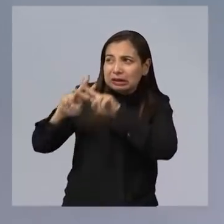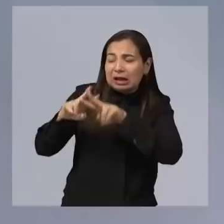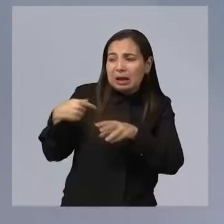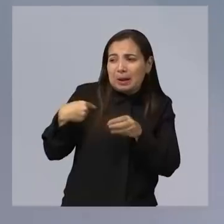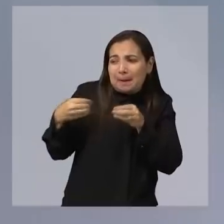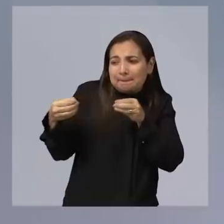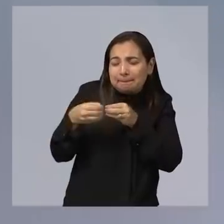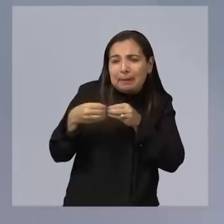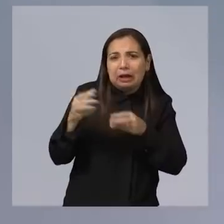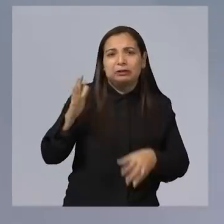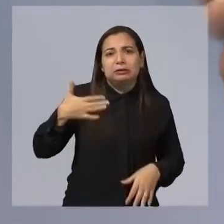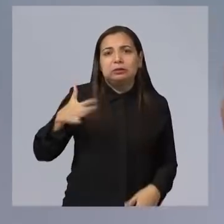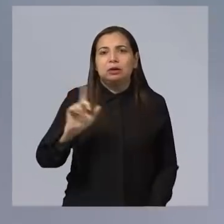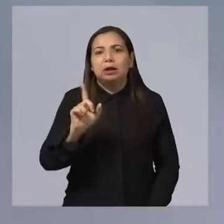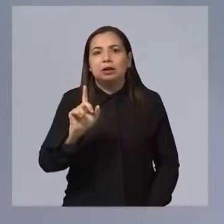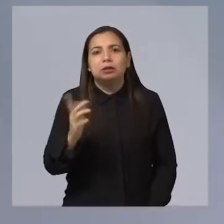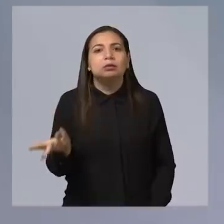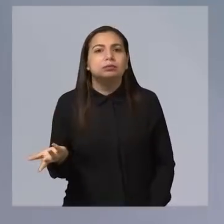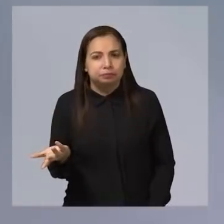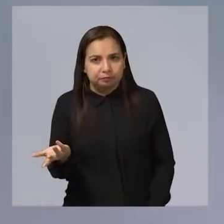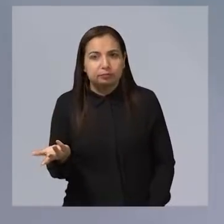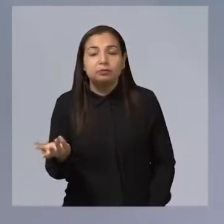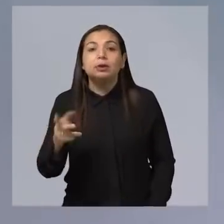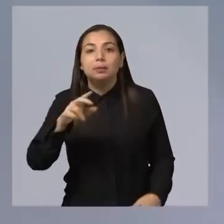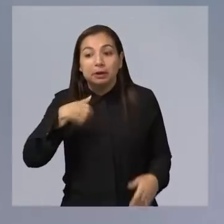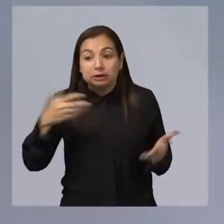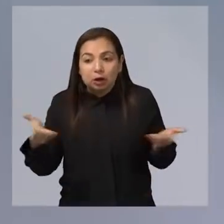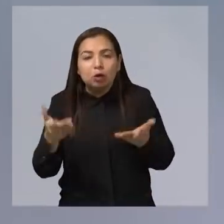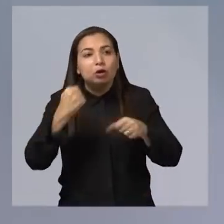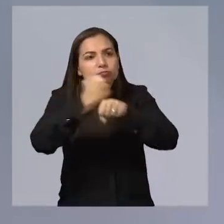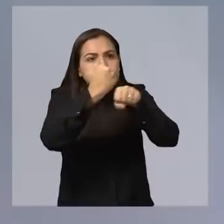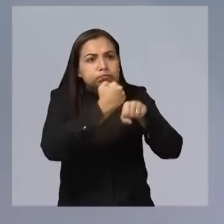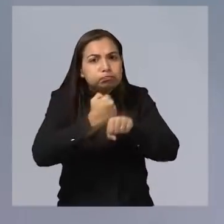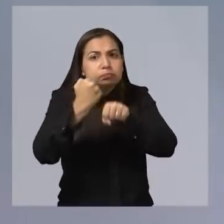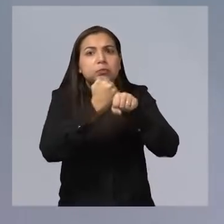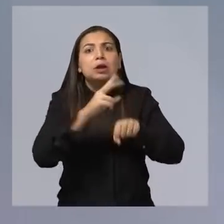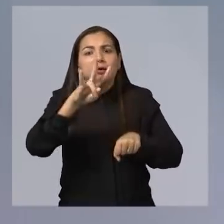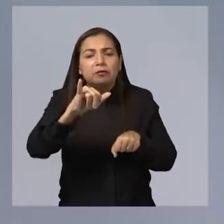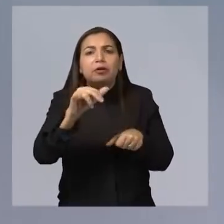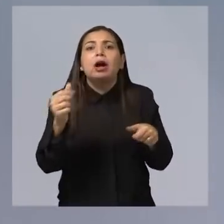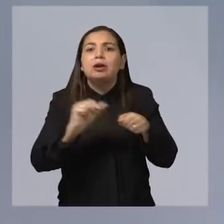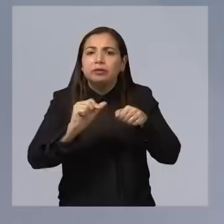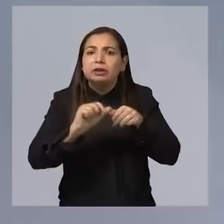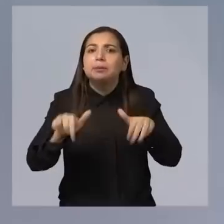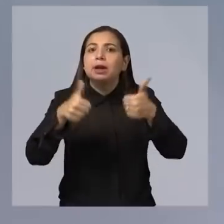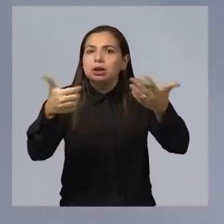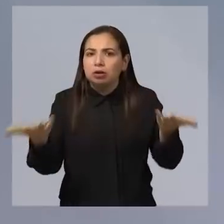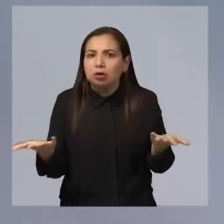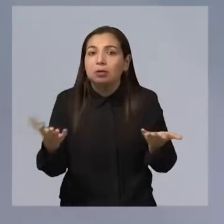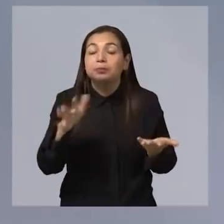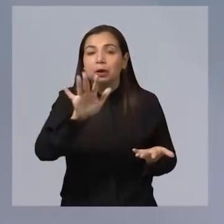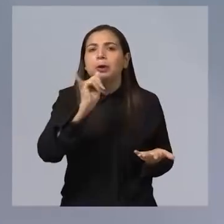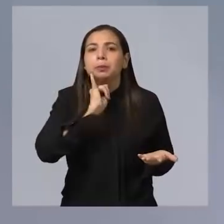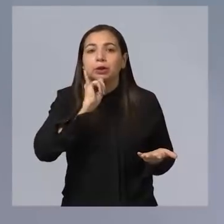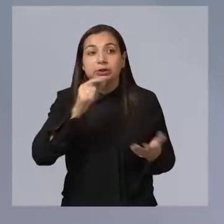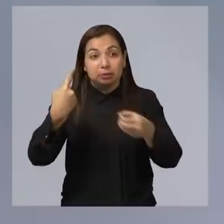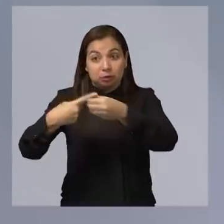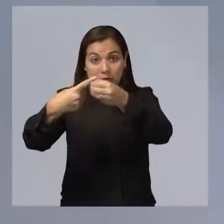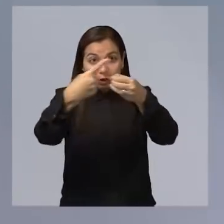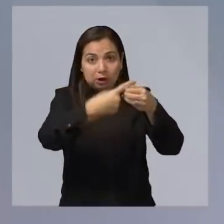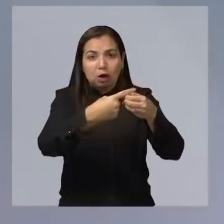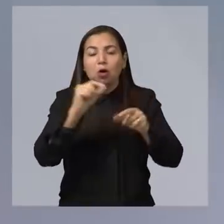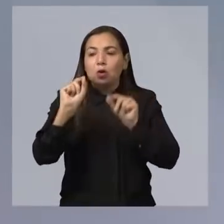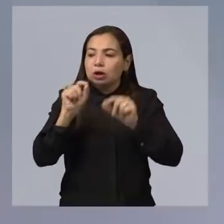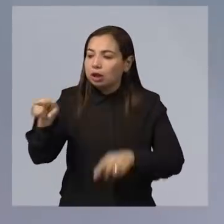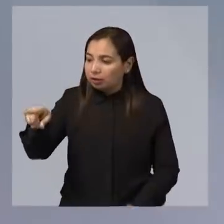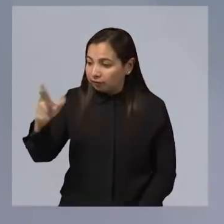todas as carteiras de escola e trazer para dentro do presídio e entregar ela nova, reformada. Macas. Eu já comecei um projeto, nós já começamos